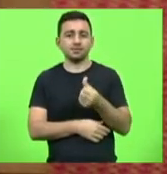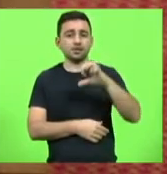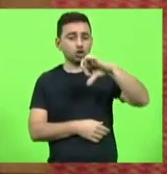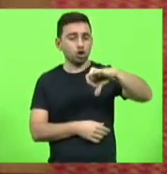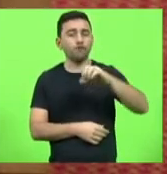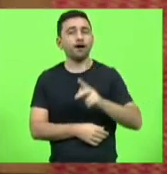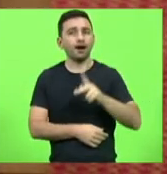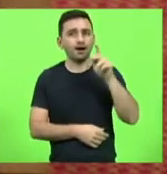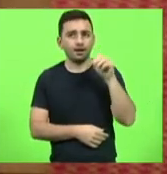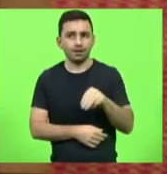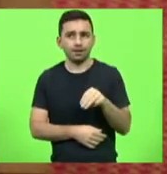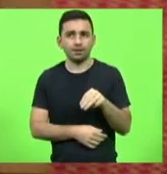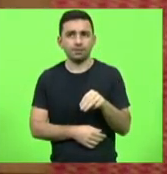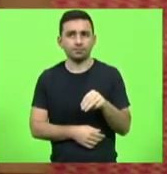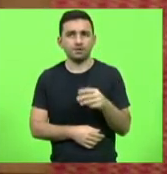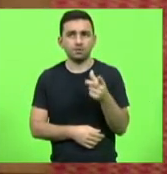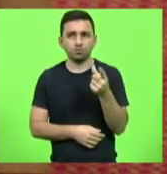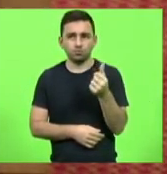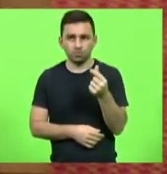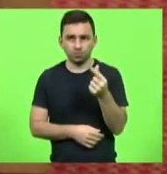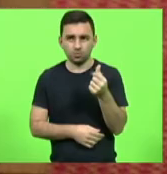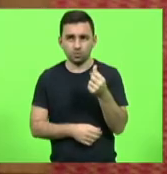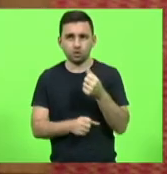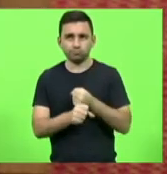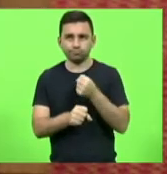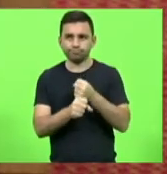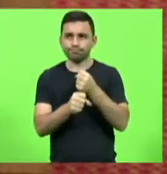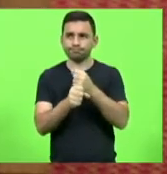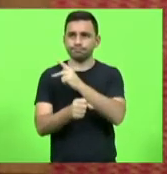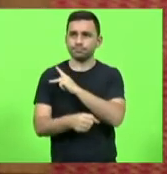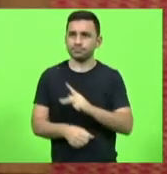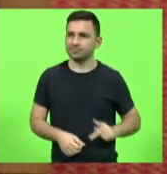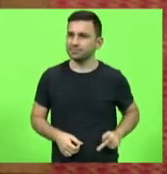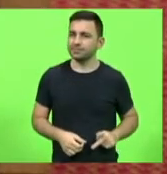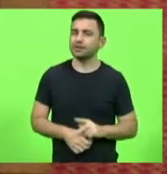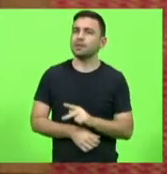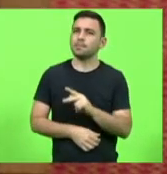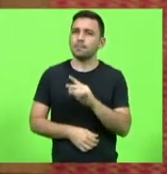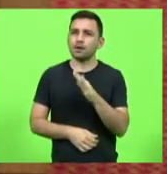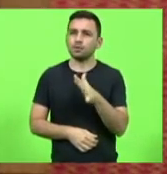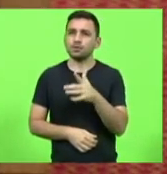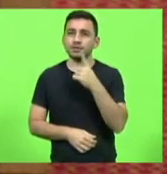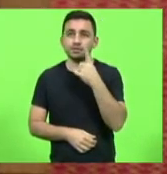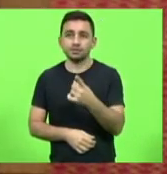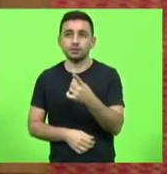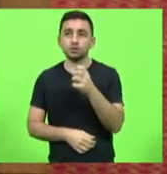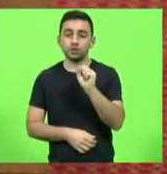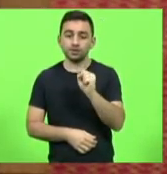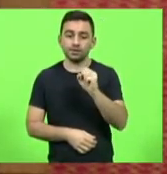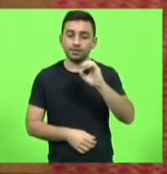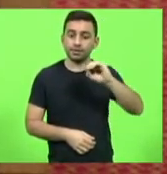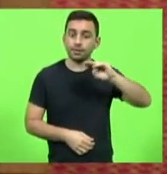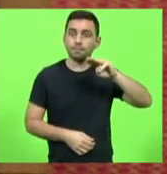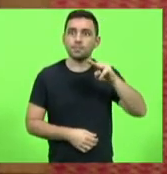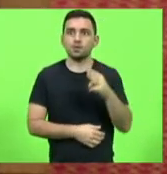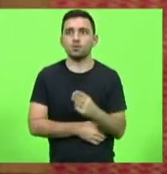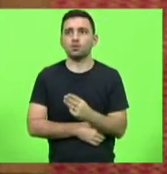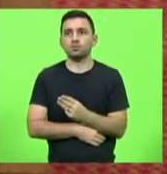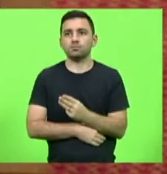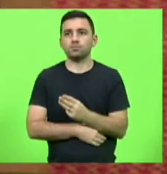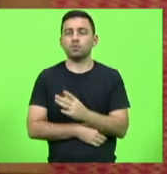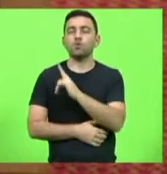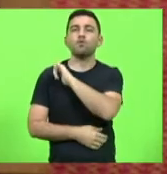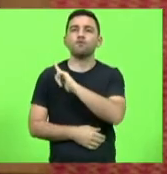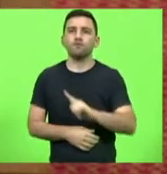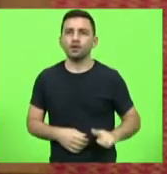quilômetros e o custo da obra, senhor presidente, é em torno de 180 milhões. O governo do